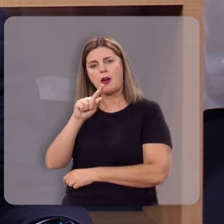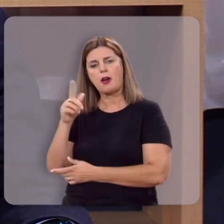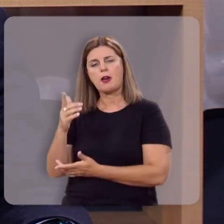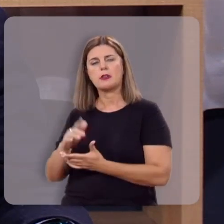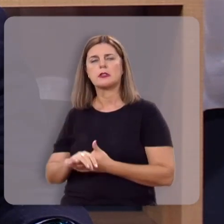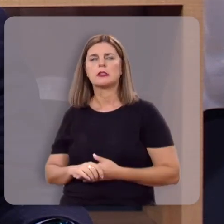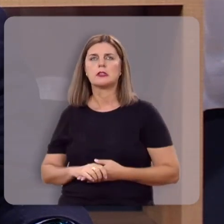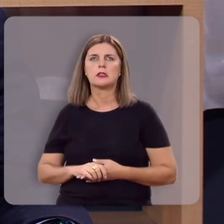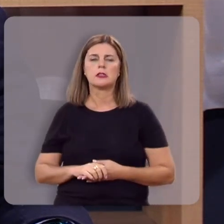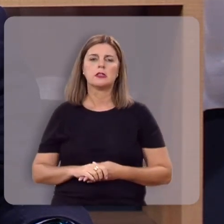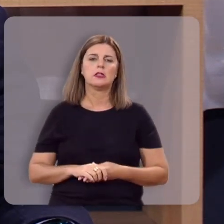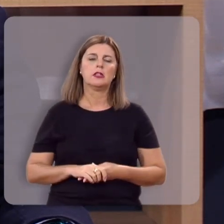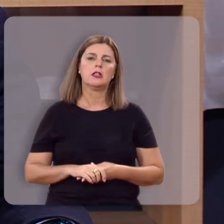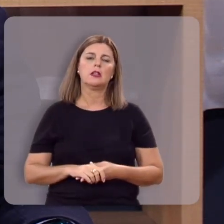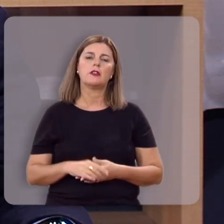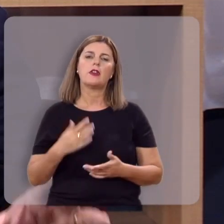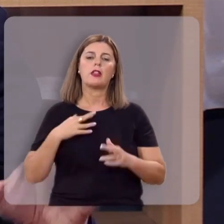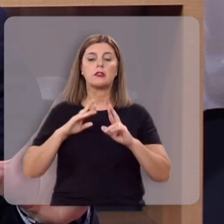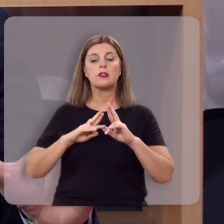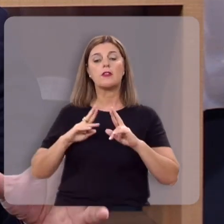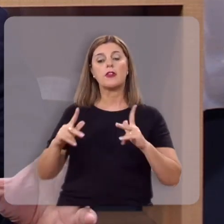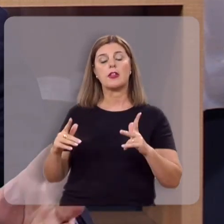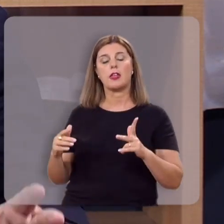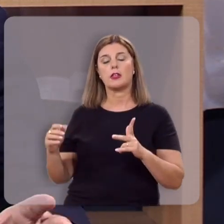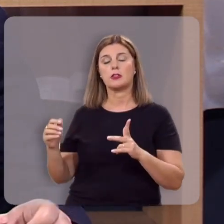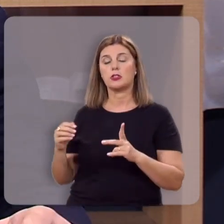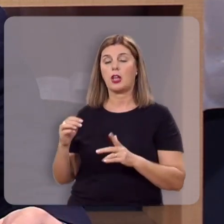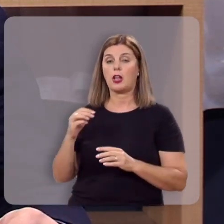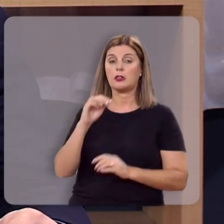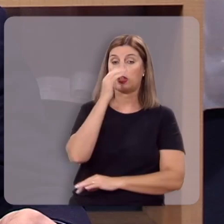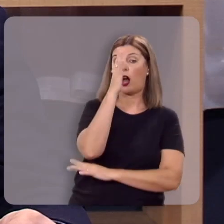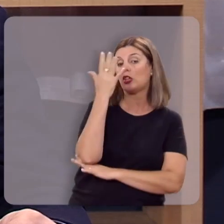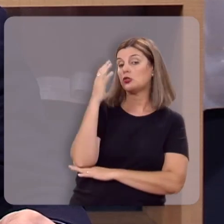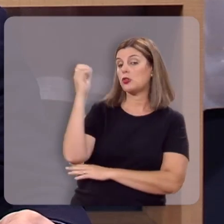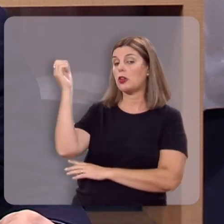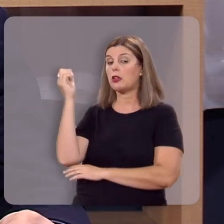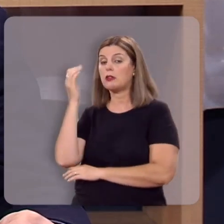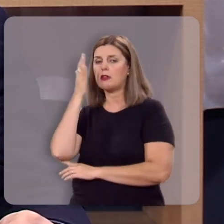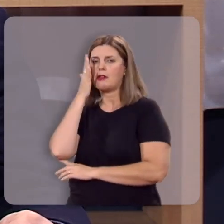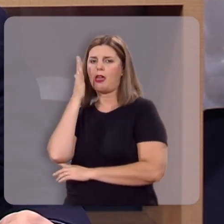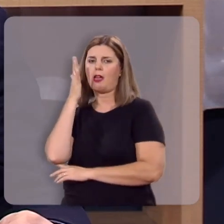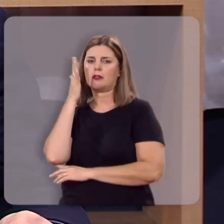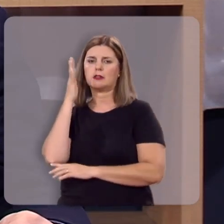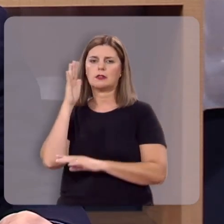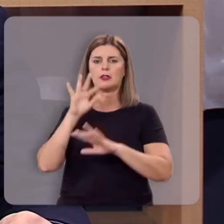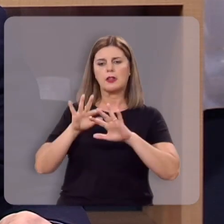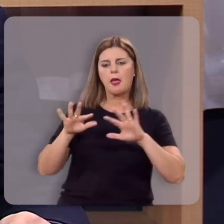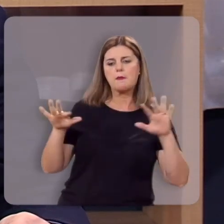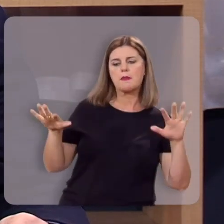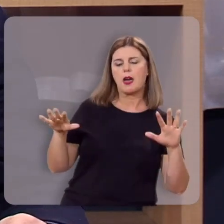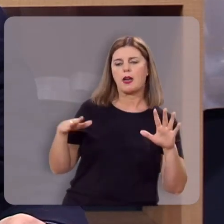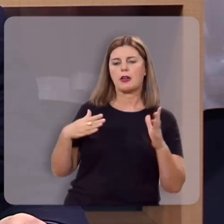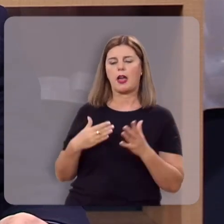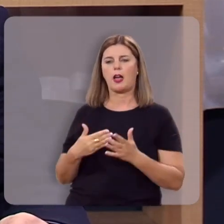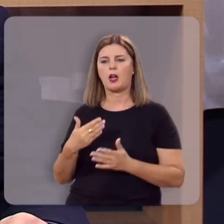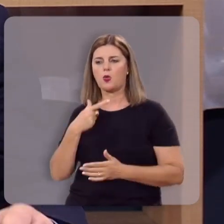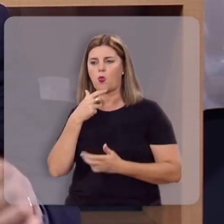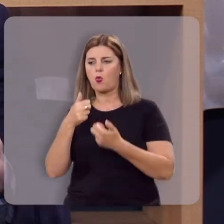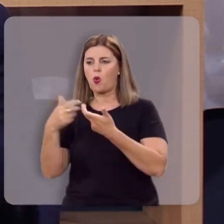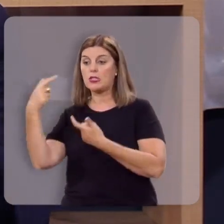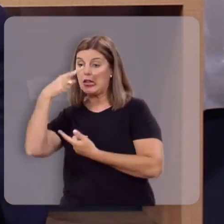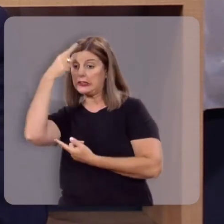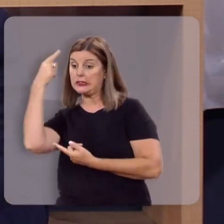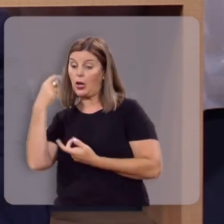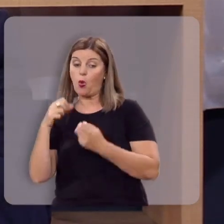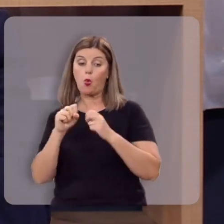que bebeu de Aristóteles, fazia diferença entre natureza e graça, entre sacro e profano. Então, quando você entrava na igreja,